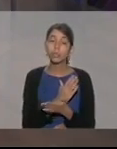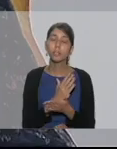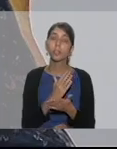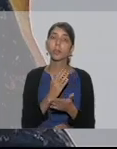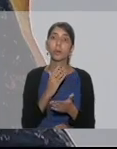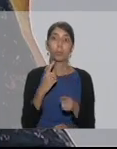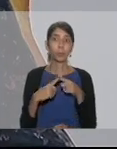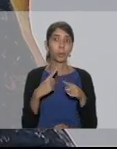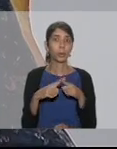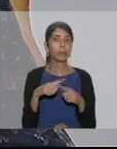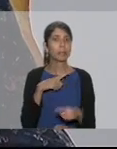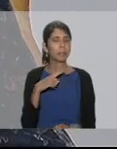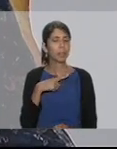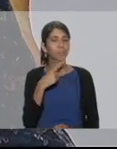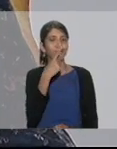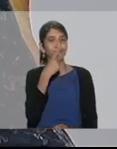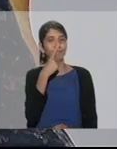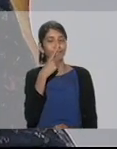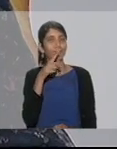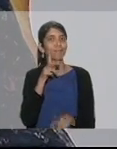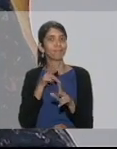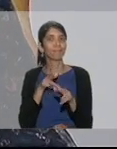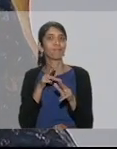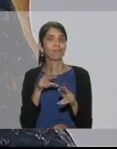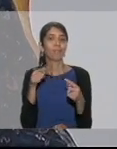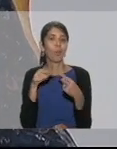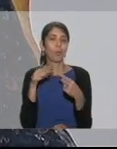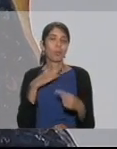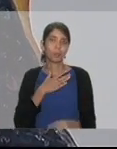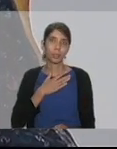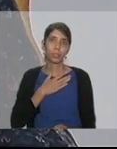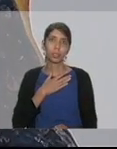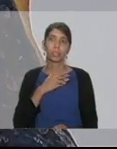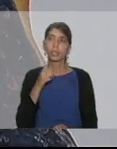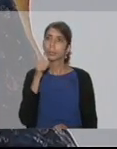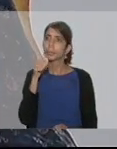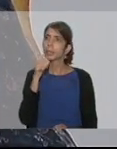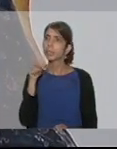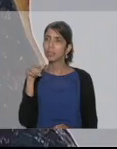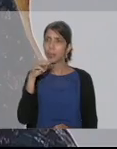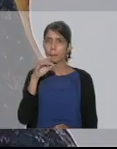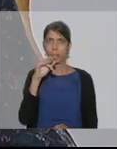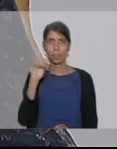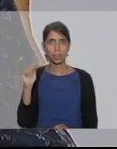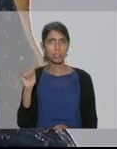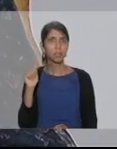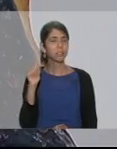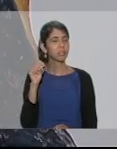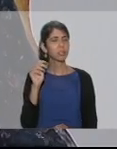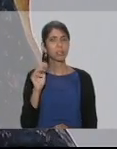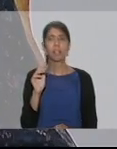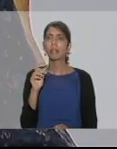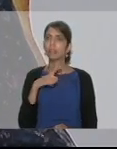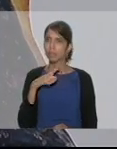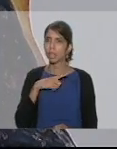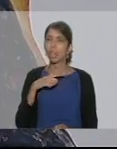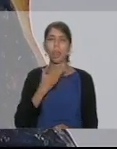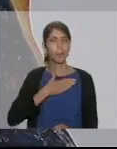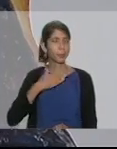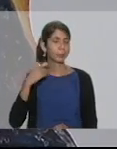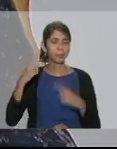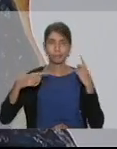porque você tem uma identificação, né? As pessoas se identificam. A Melissa é uma garota muito comum, mas ela tem uma amiga